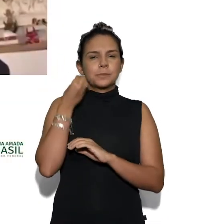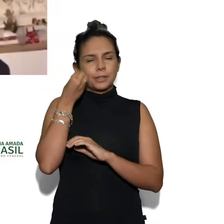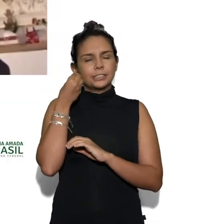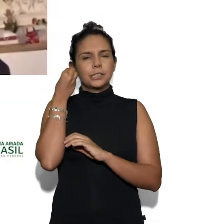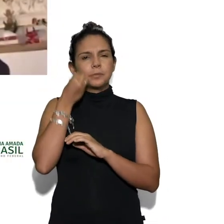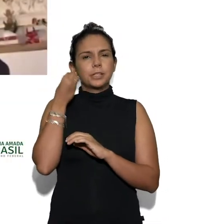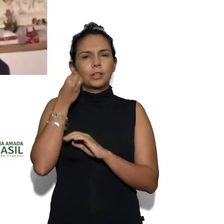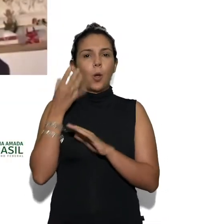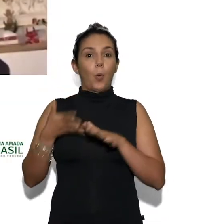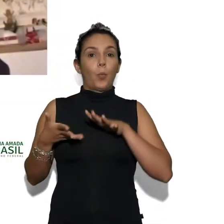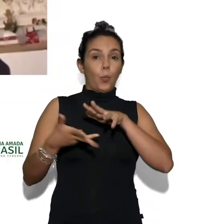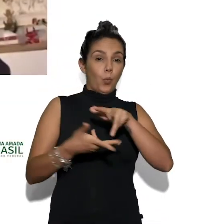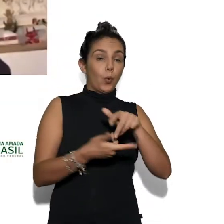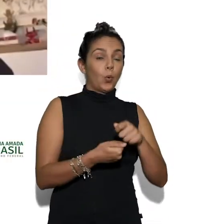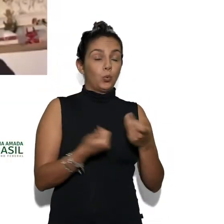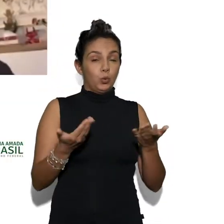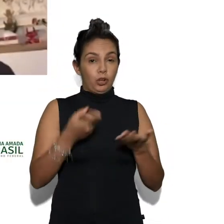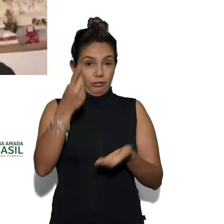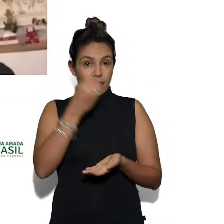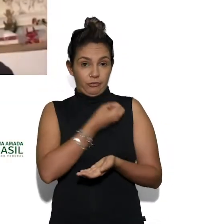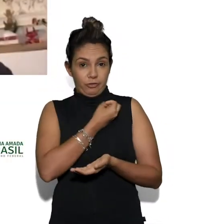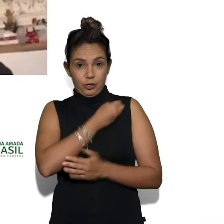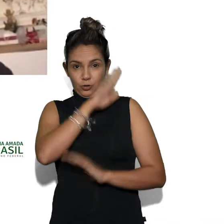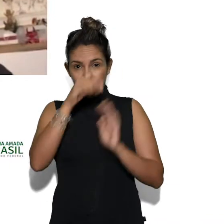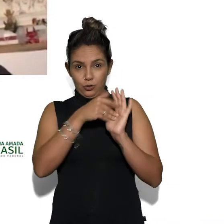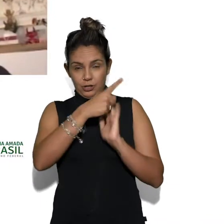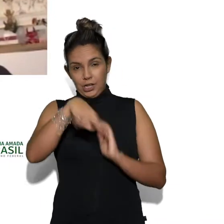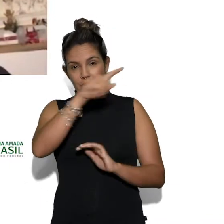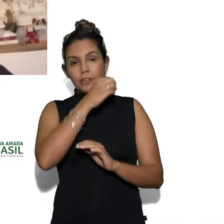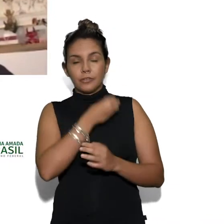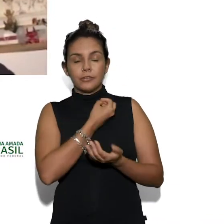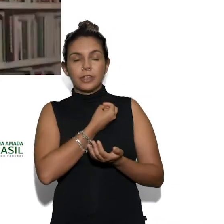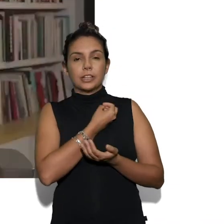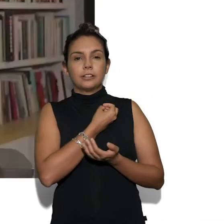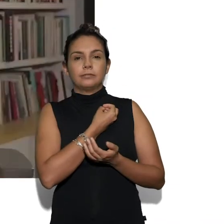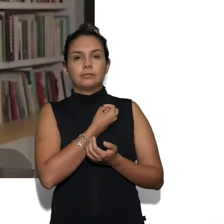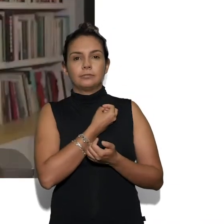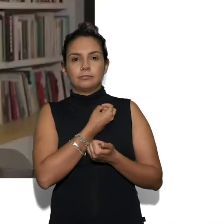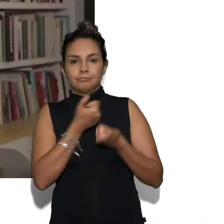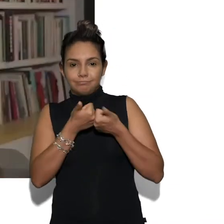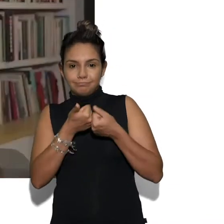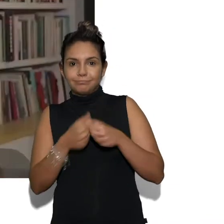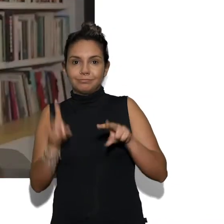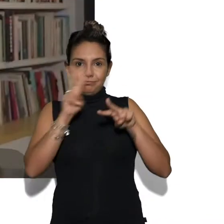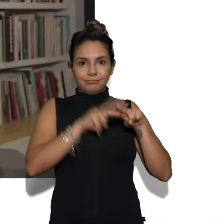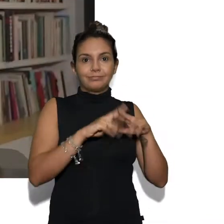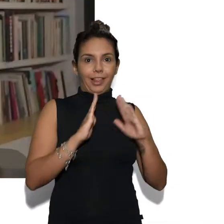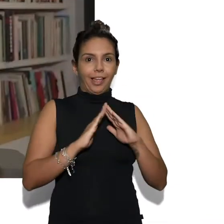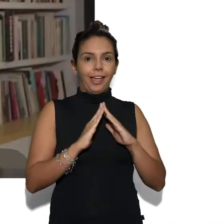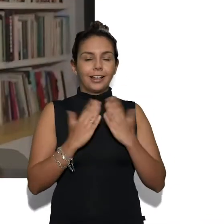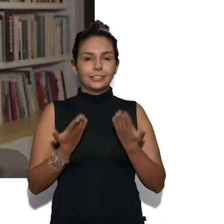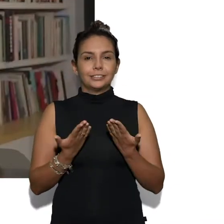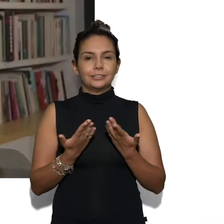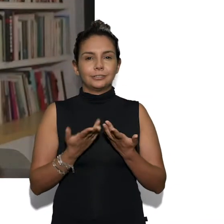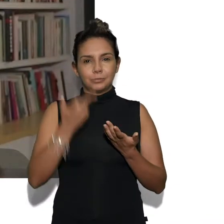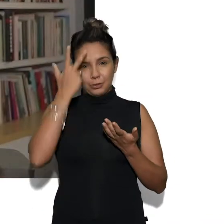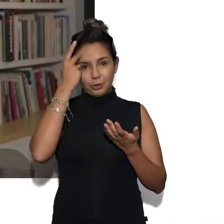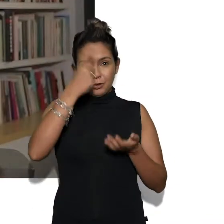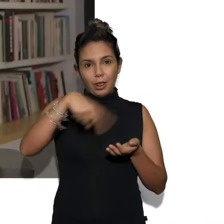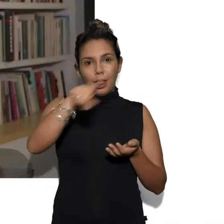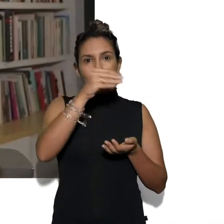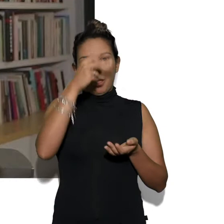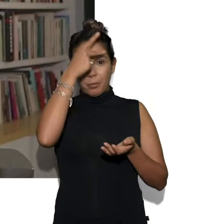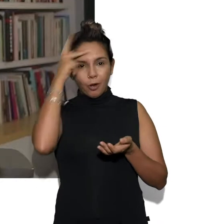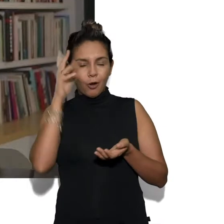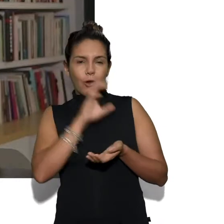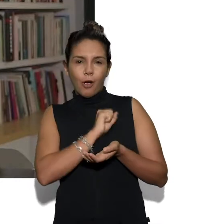a experiência do mundo, né? Que você está vivendo, todo mundo está vivendo, que é essa reclusão que para muita gente é boa. Muita